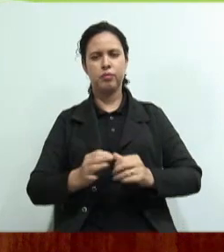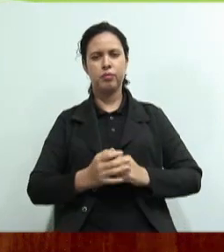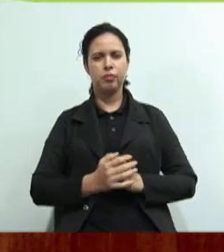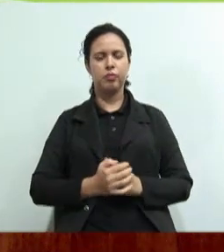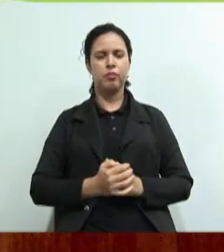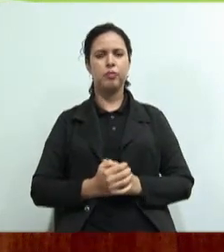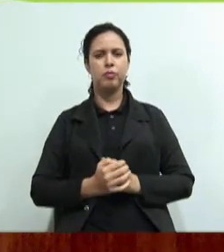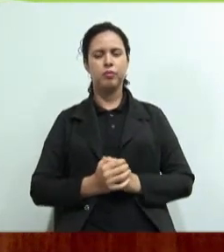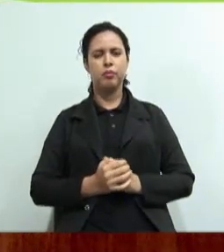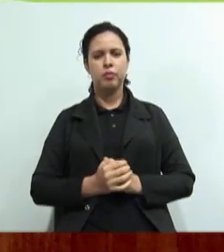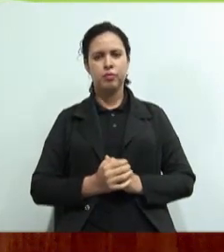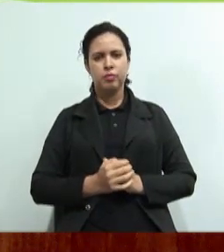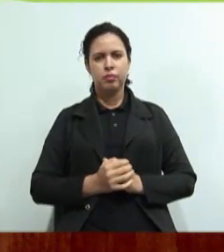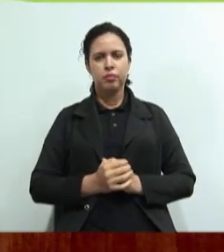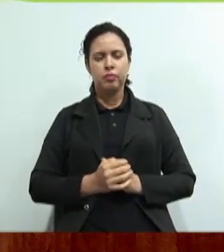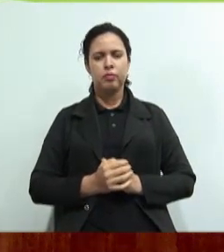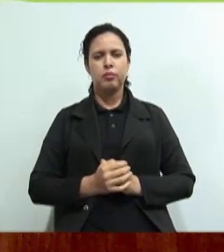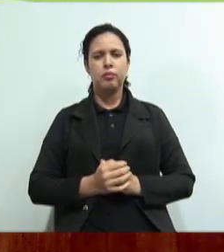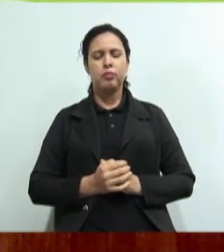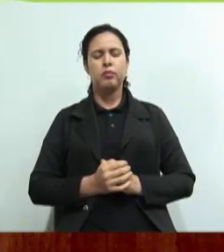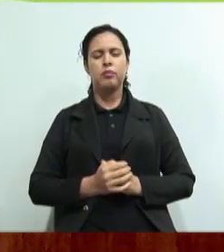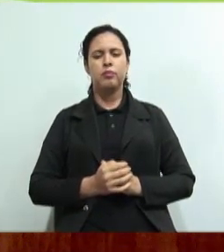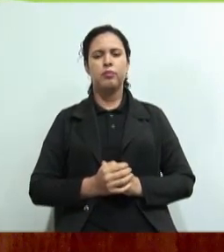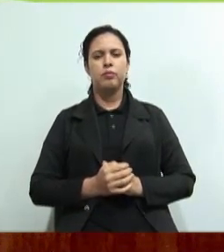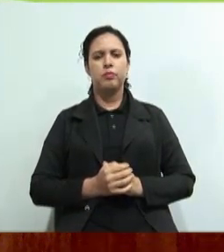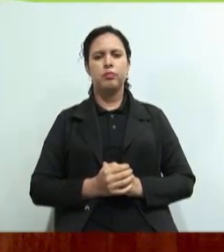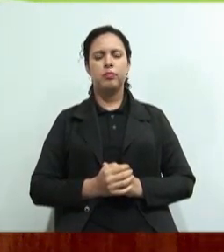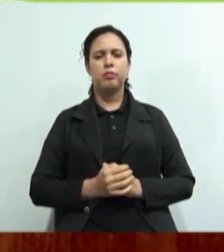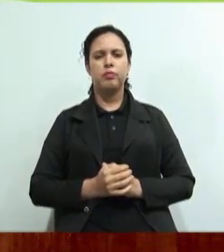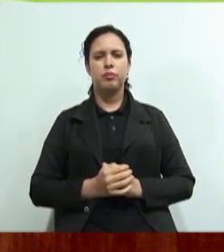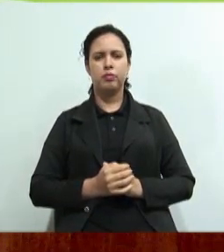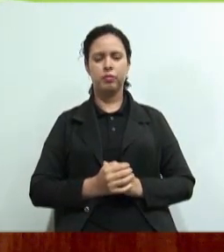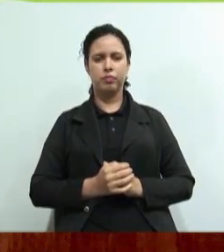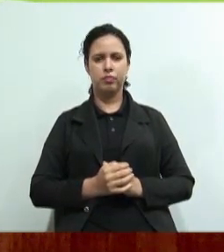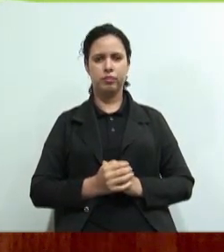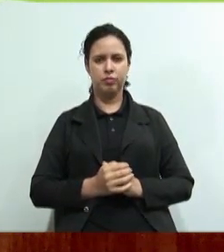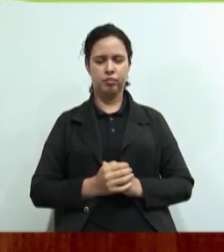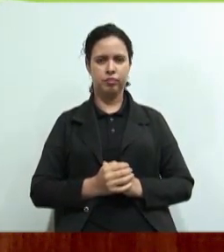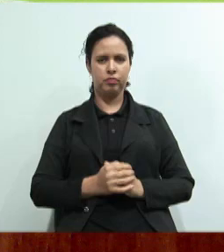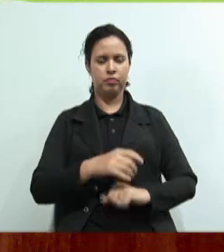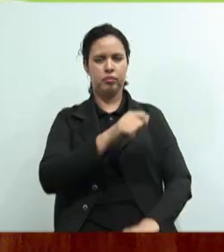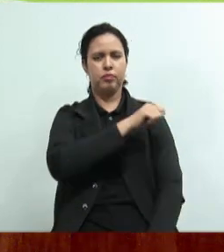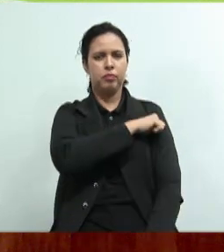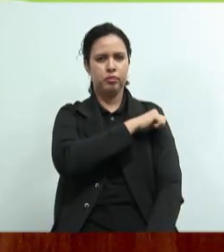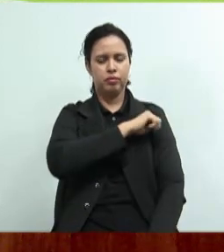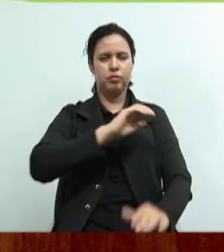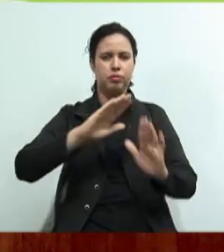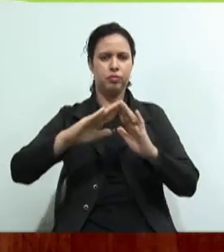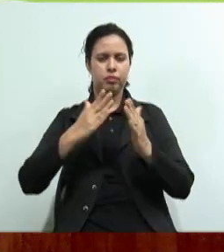Enquanto que os alunos da Escola Campos Sales